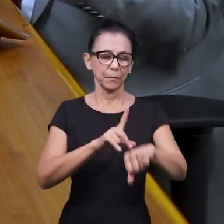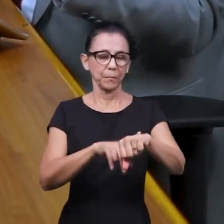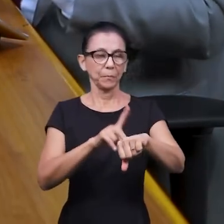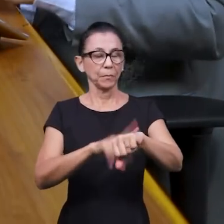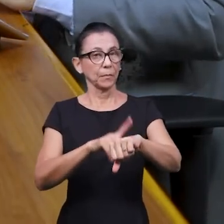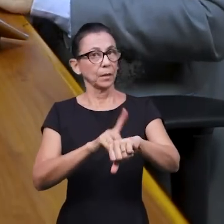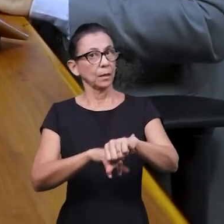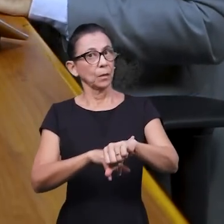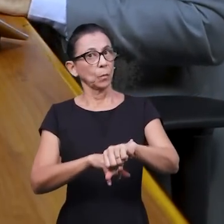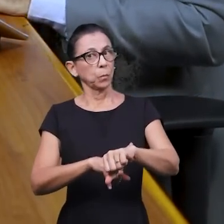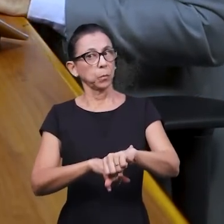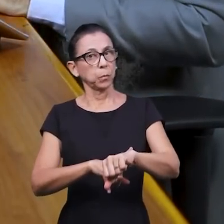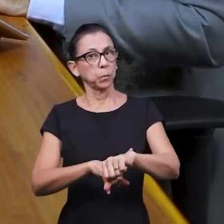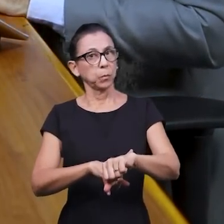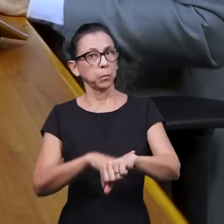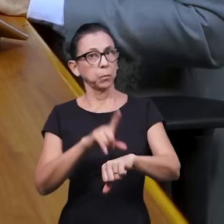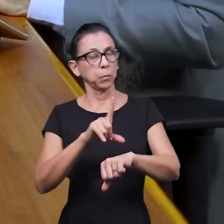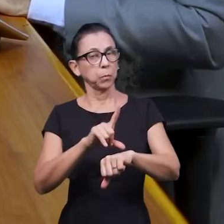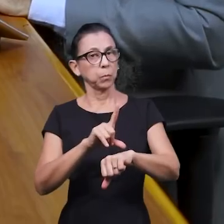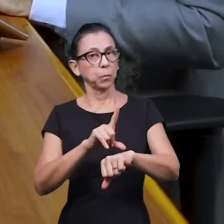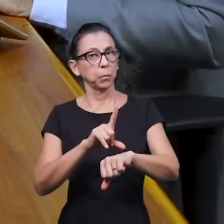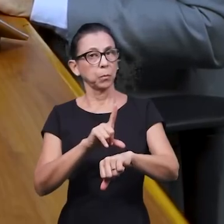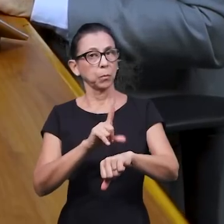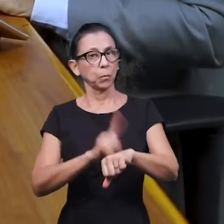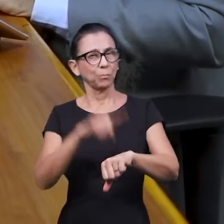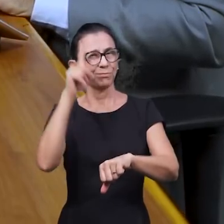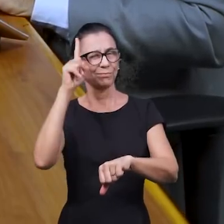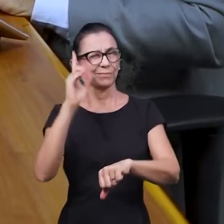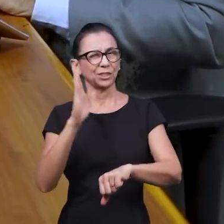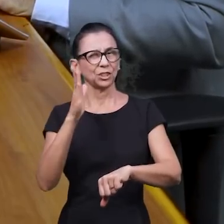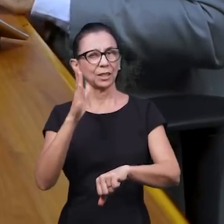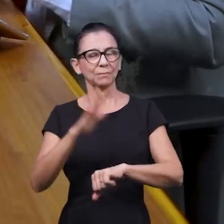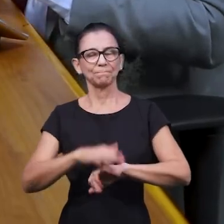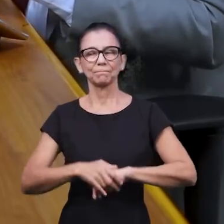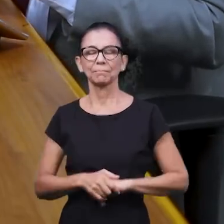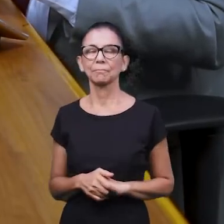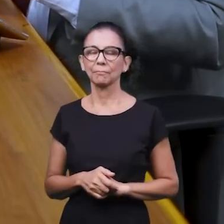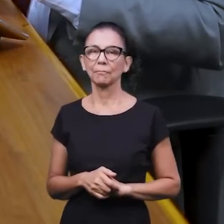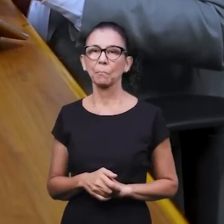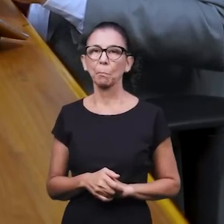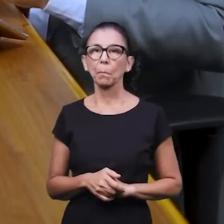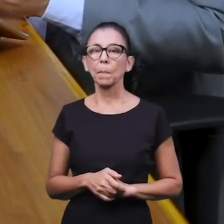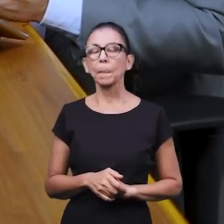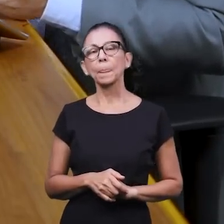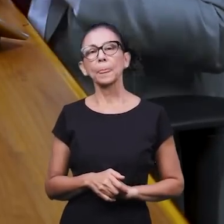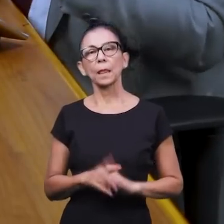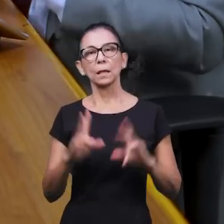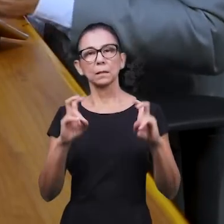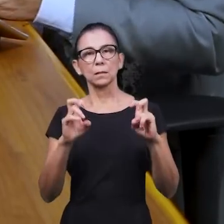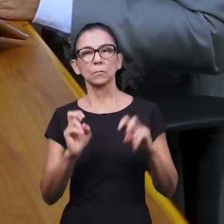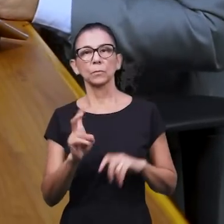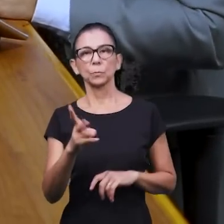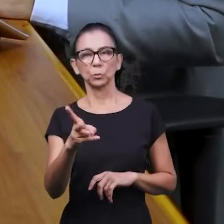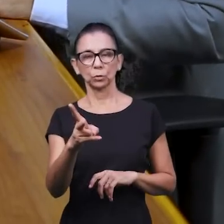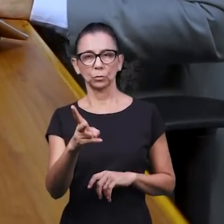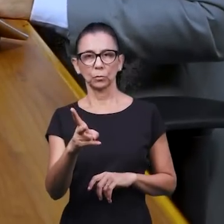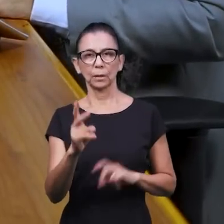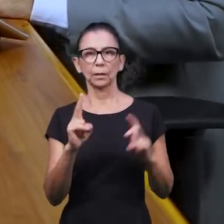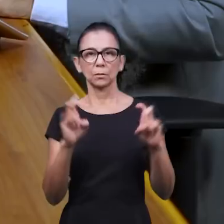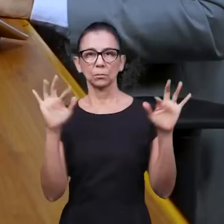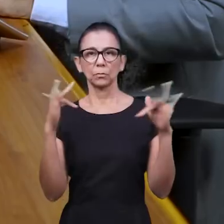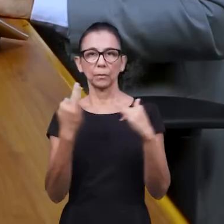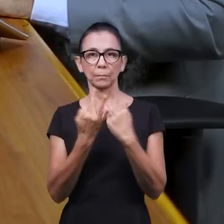tempo já está bem estourado. A gente se compromete de continuar abordando esse assunto de